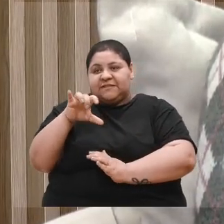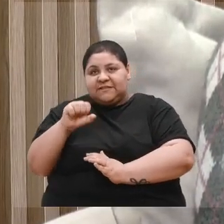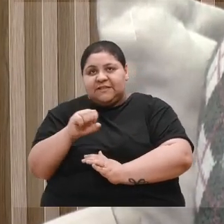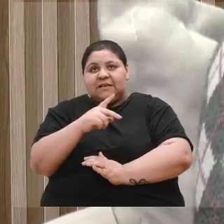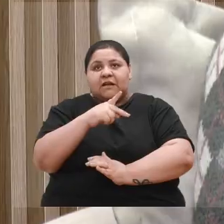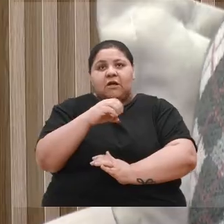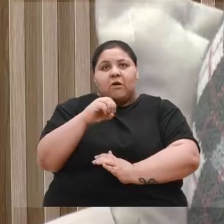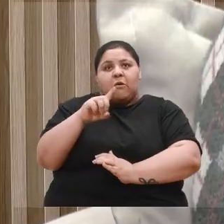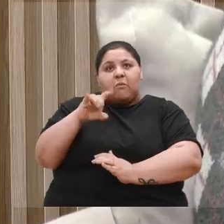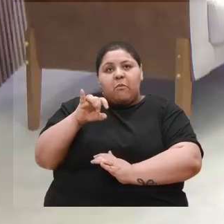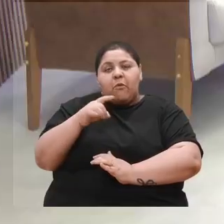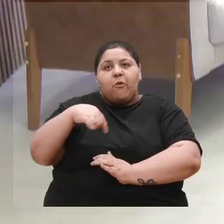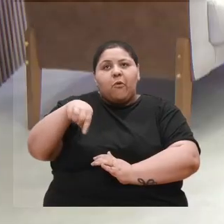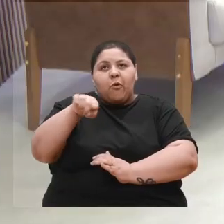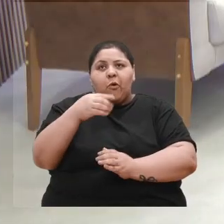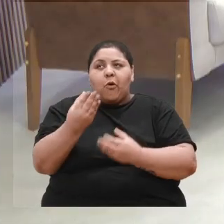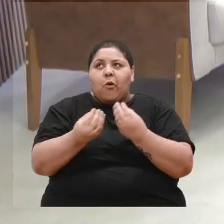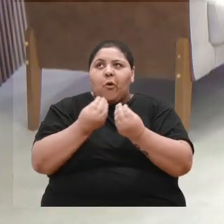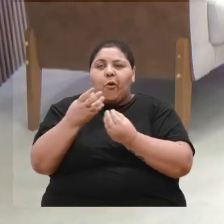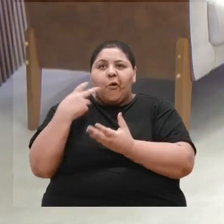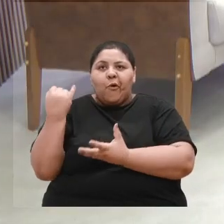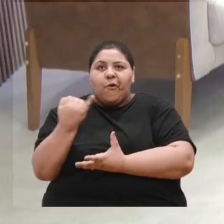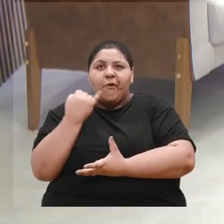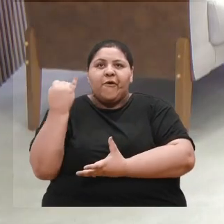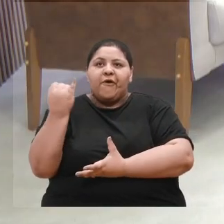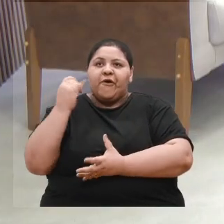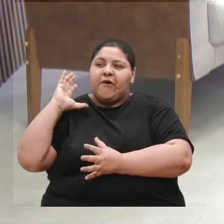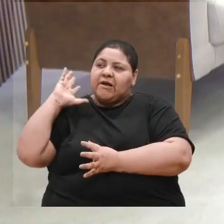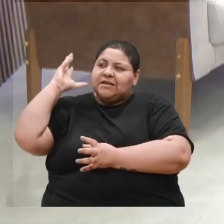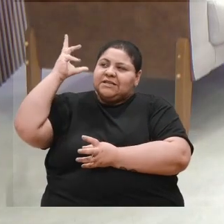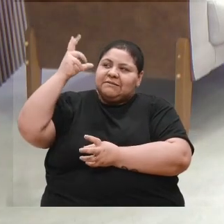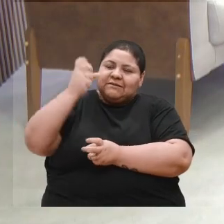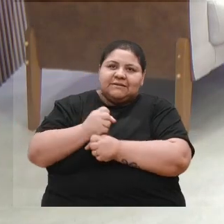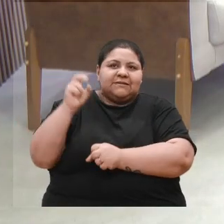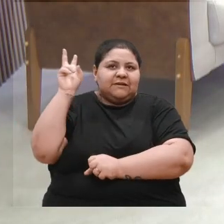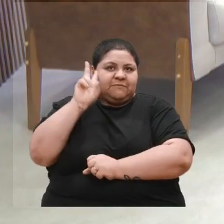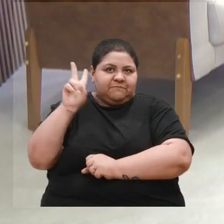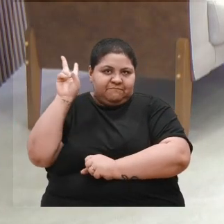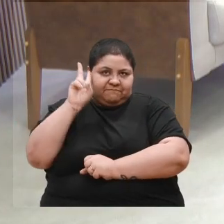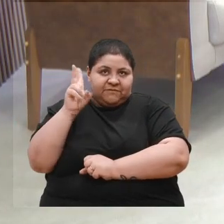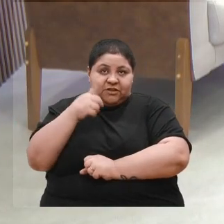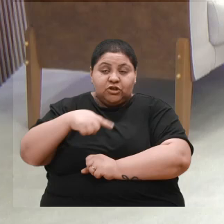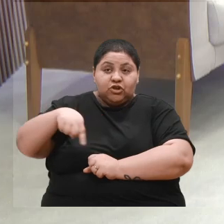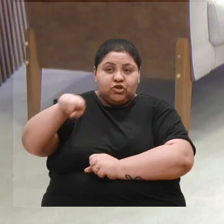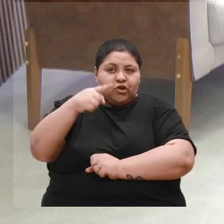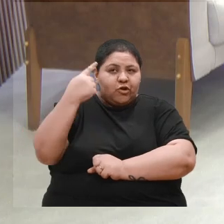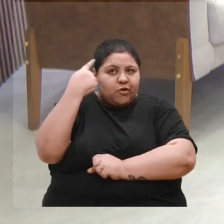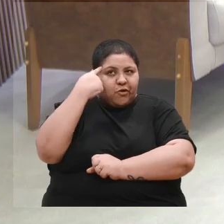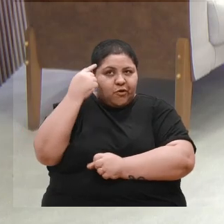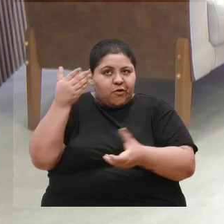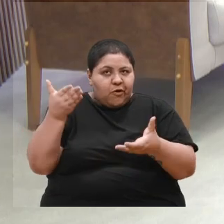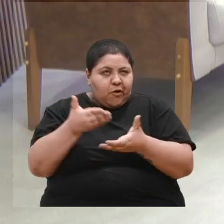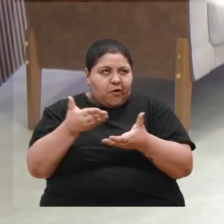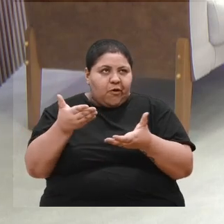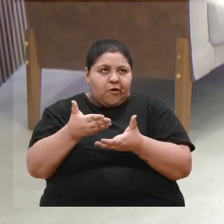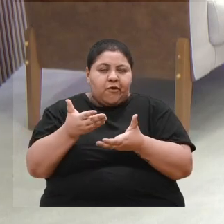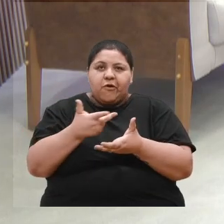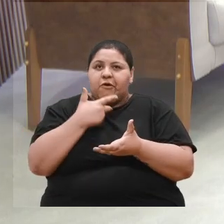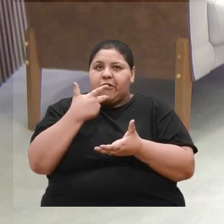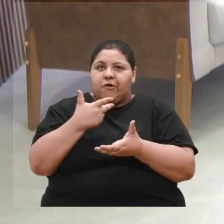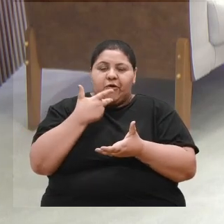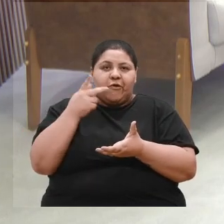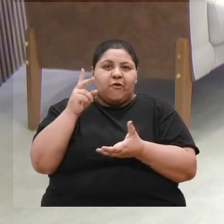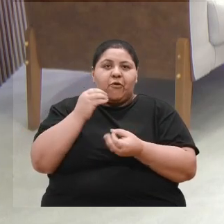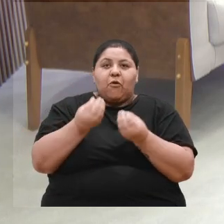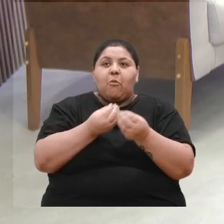Poli, o quanto é importante a gente resgatar a história, né? Se nós formos pensar, agora vou fazer uma fala